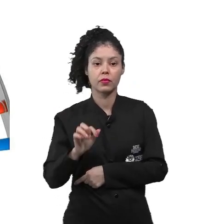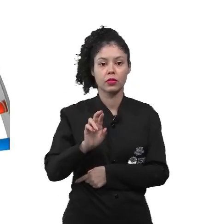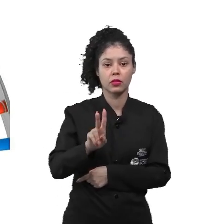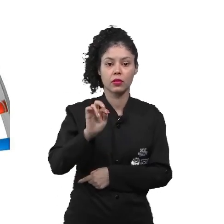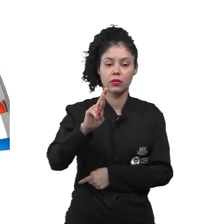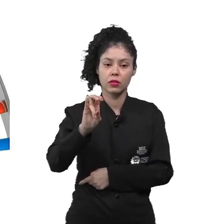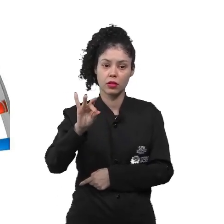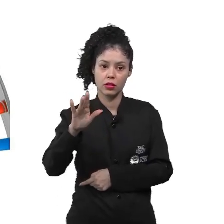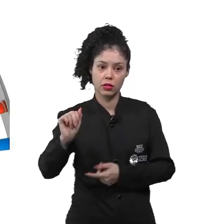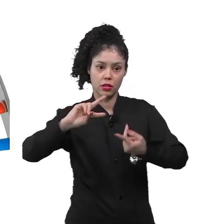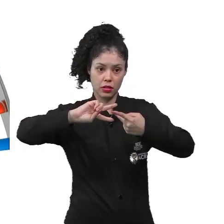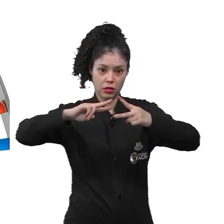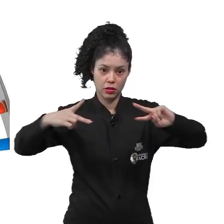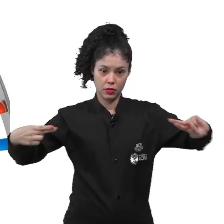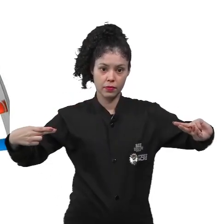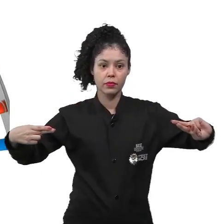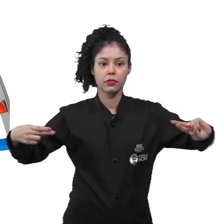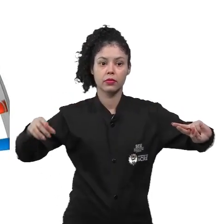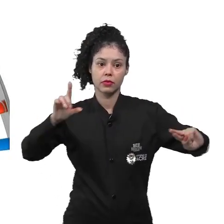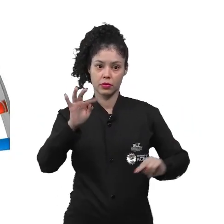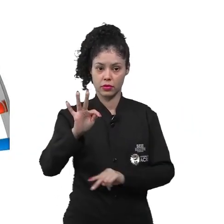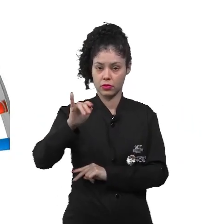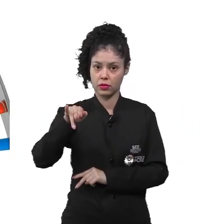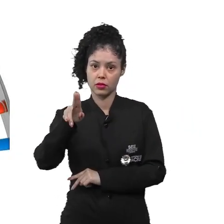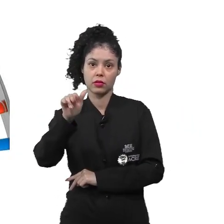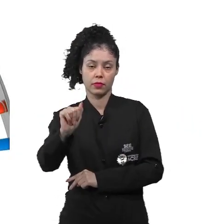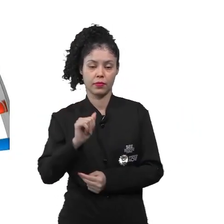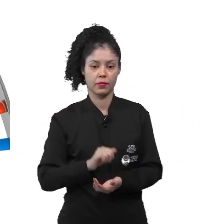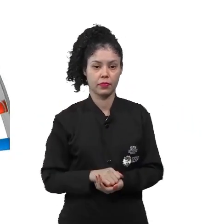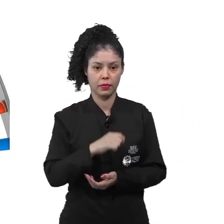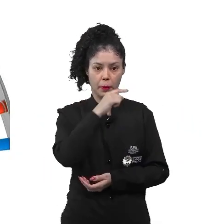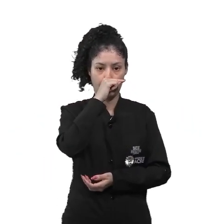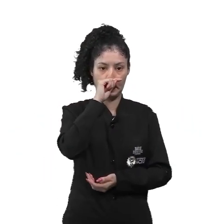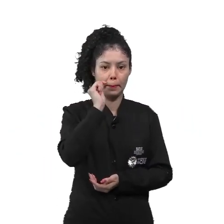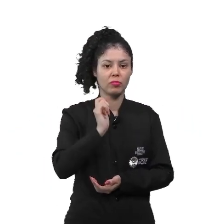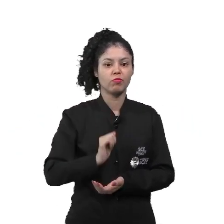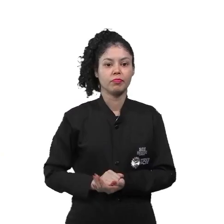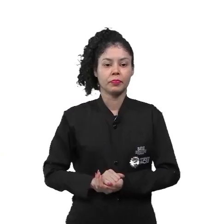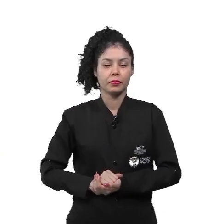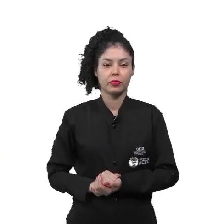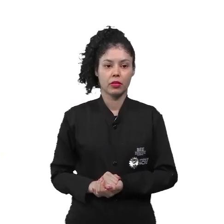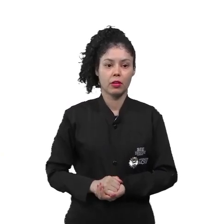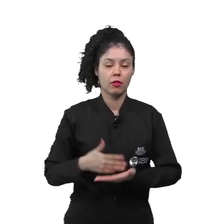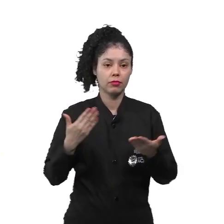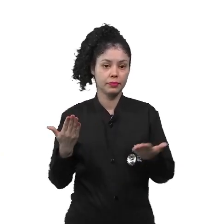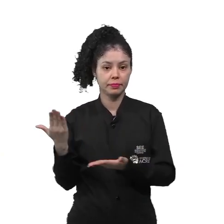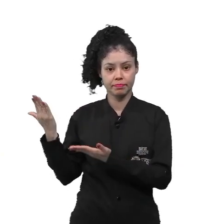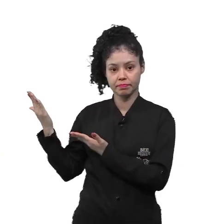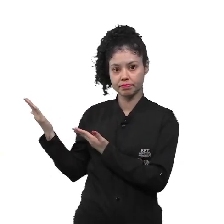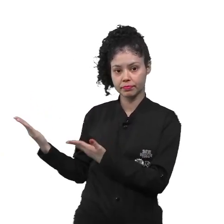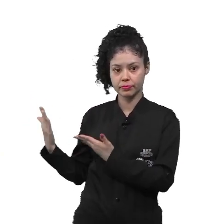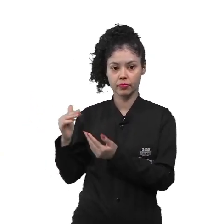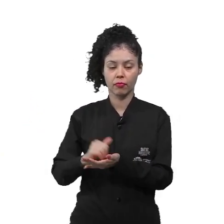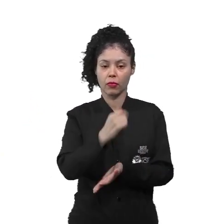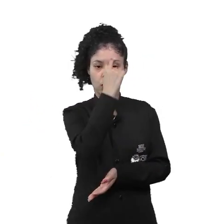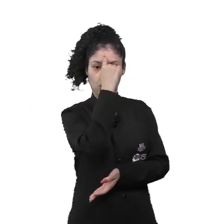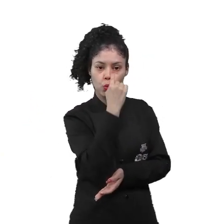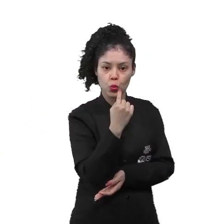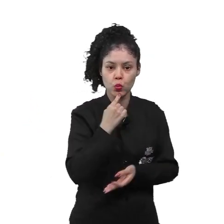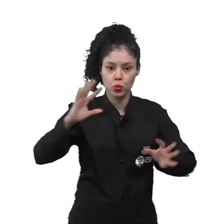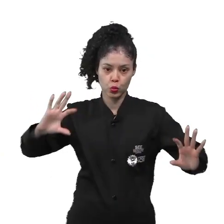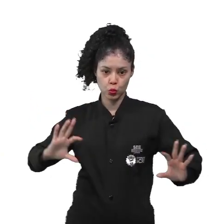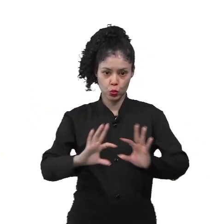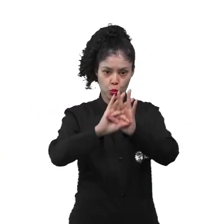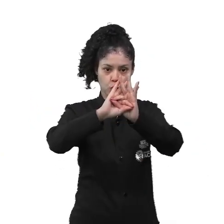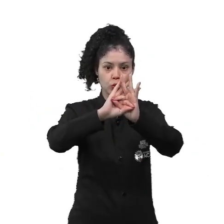e no DNA a gente tem a timina. E aqui, ó, a gente tem as